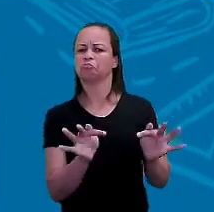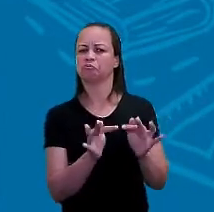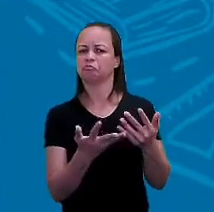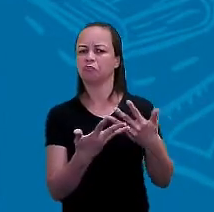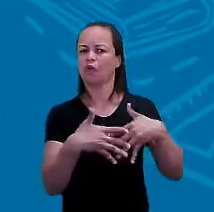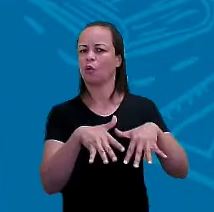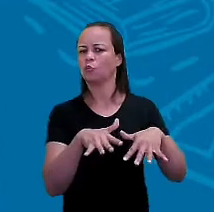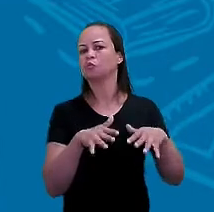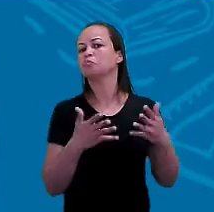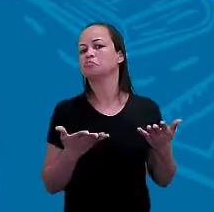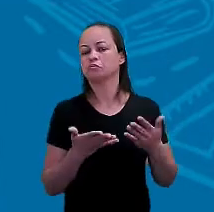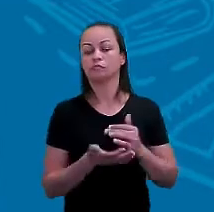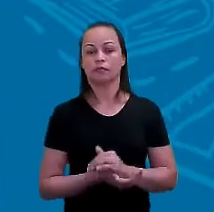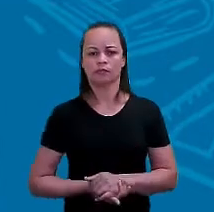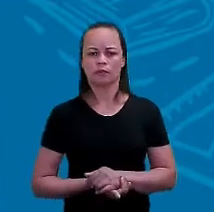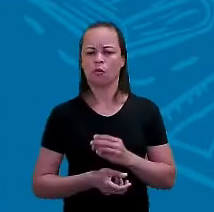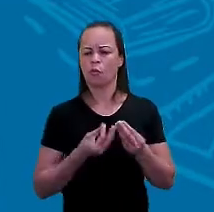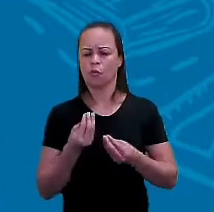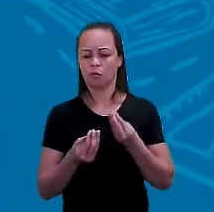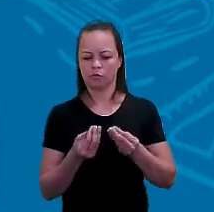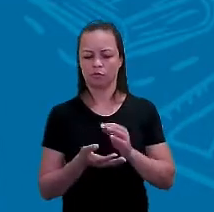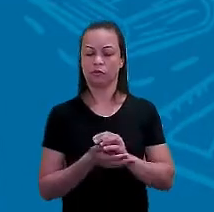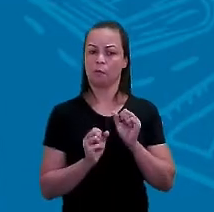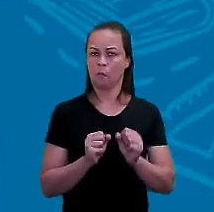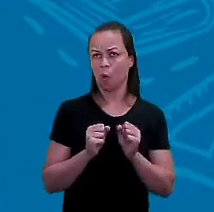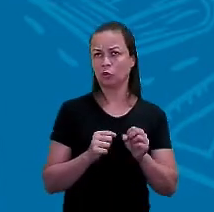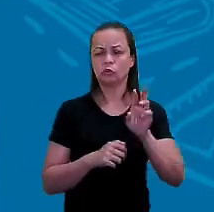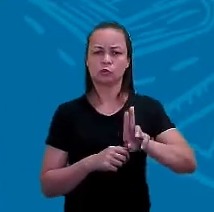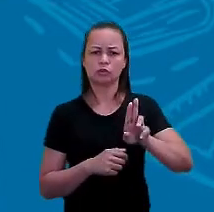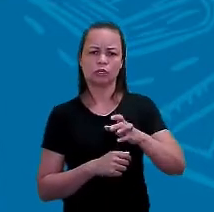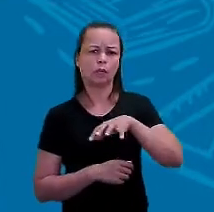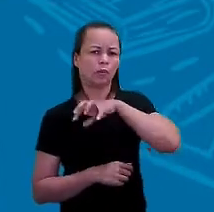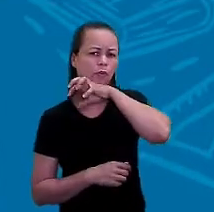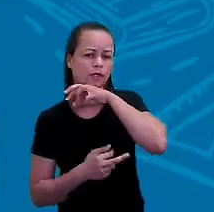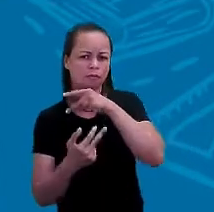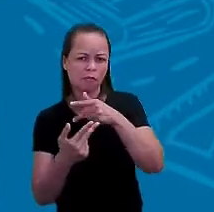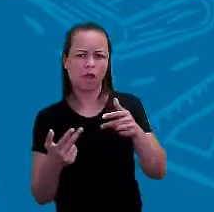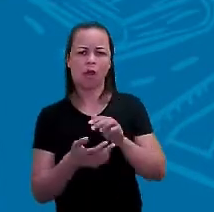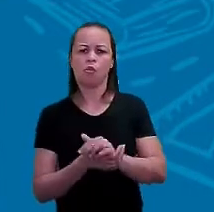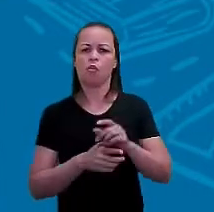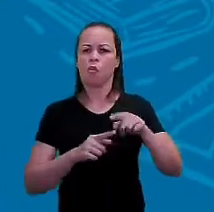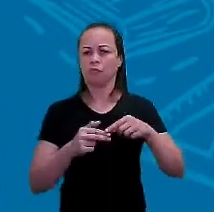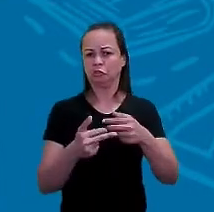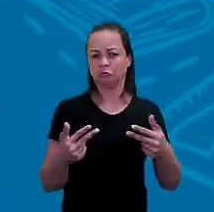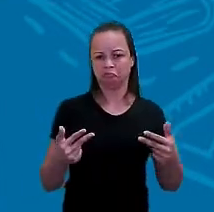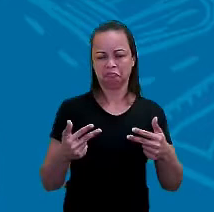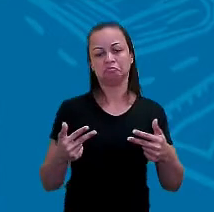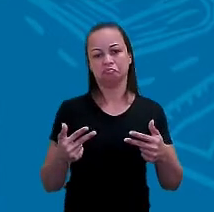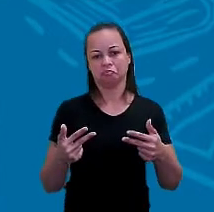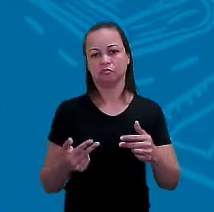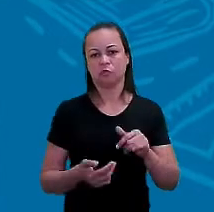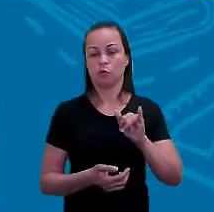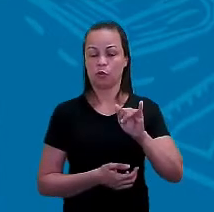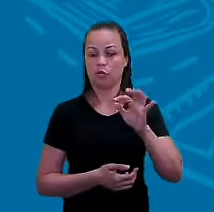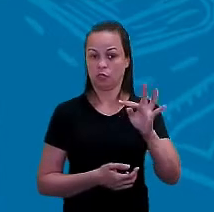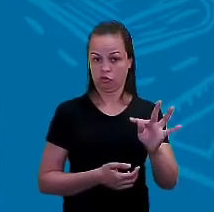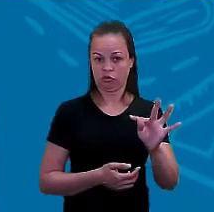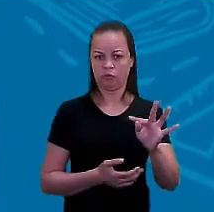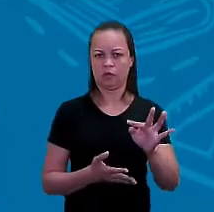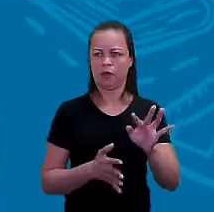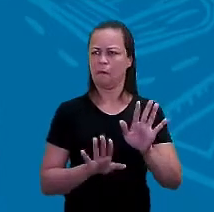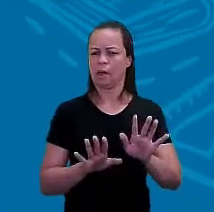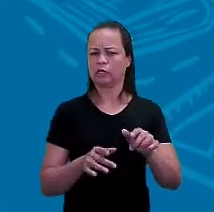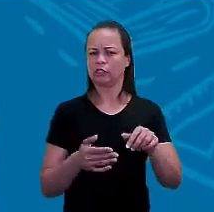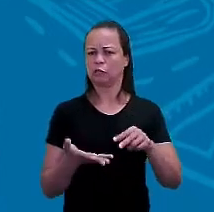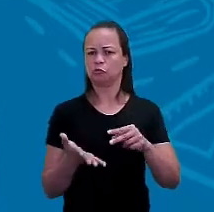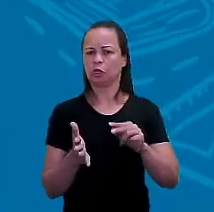neutro? Você pode usar para um animal, para um objeto. e até mesmo para uma coisa que não tem tradução.